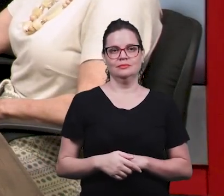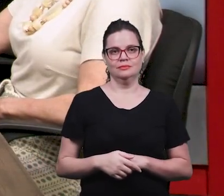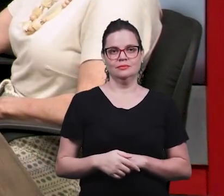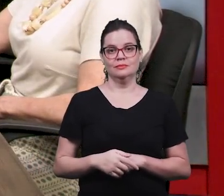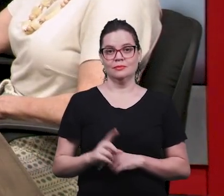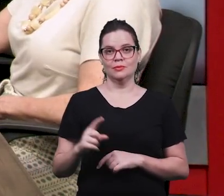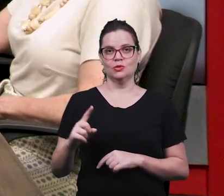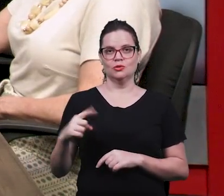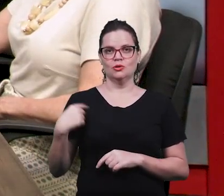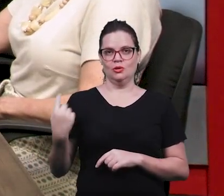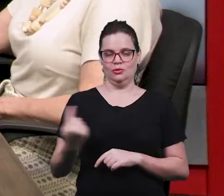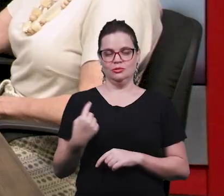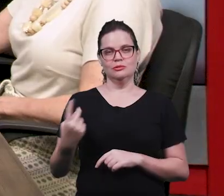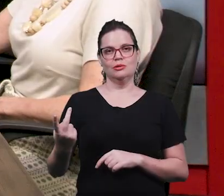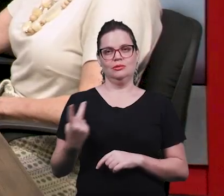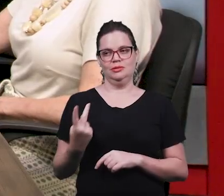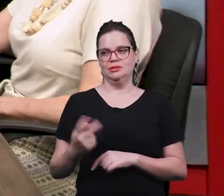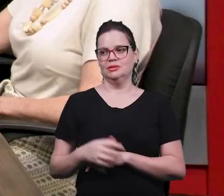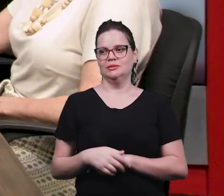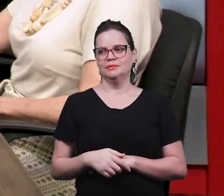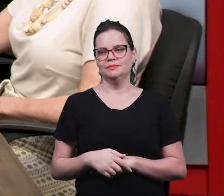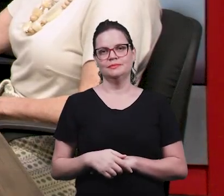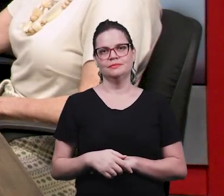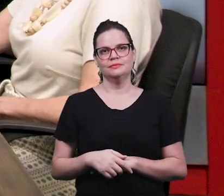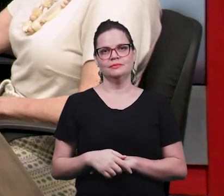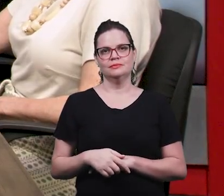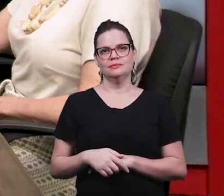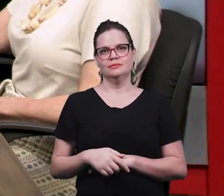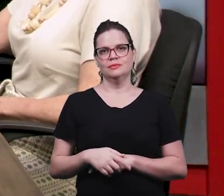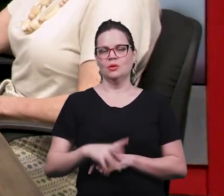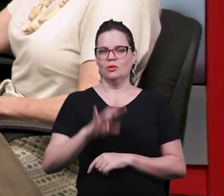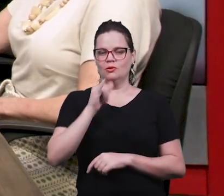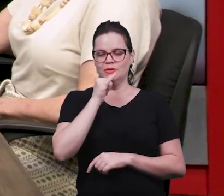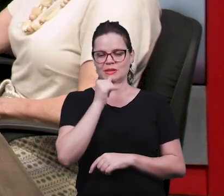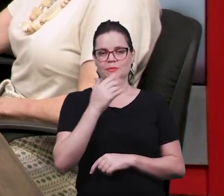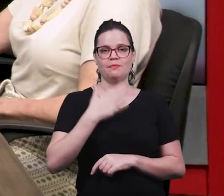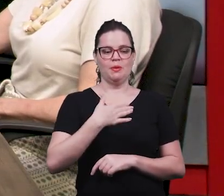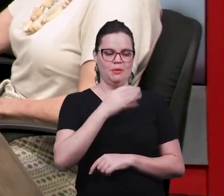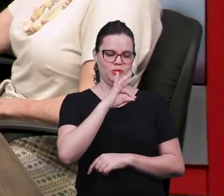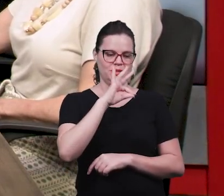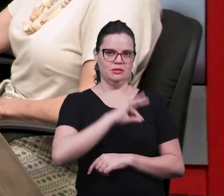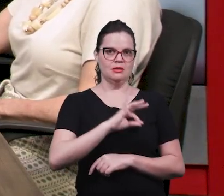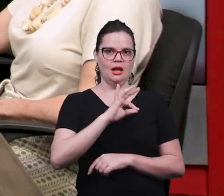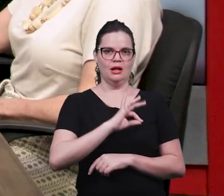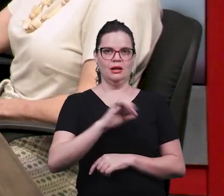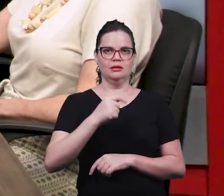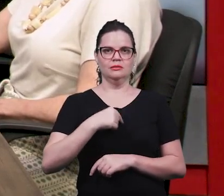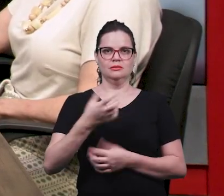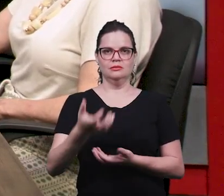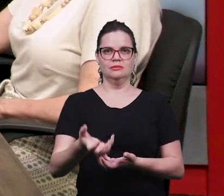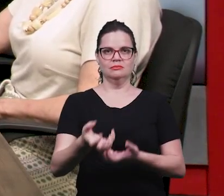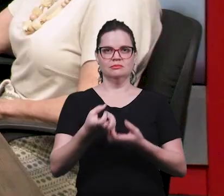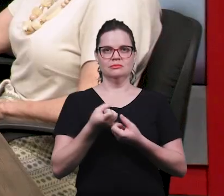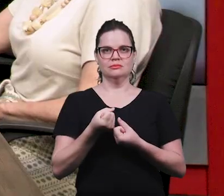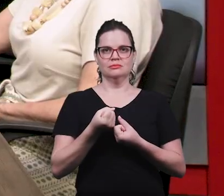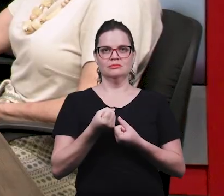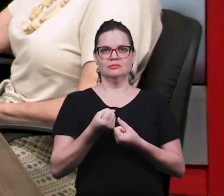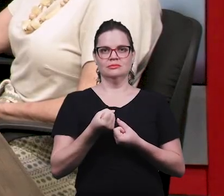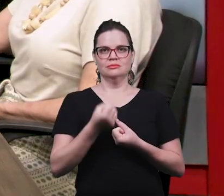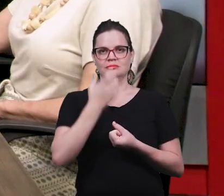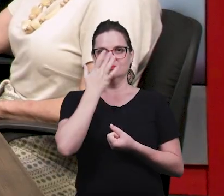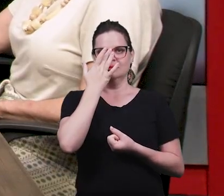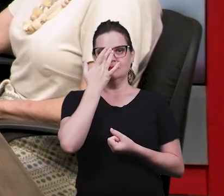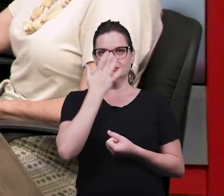de casa, assim, aquilo que era assim, o meu salário, o meu ganho, assim,